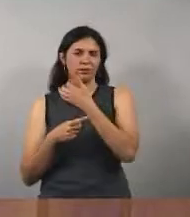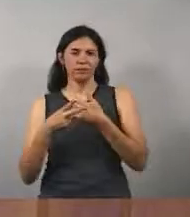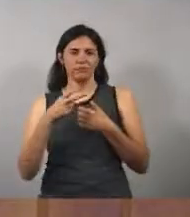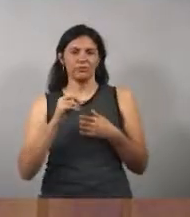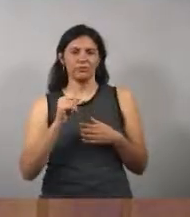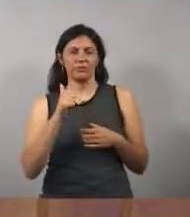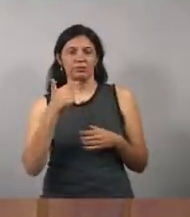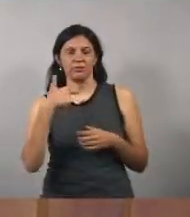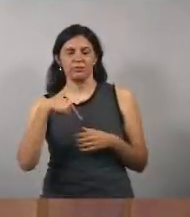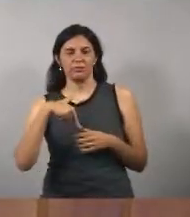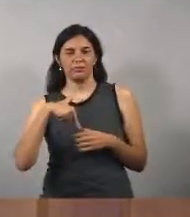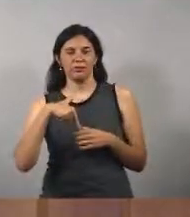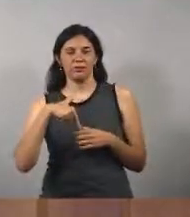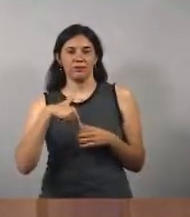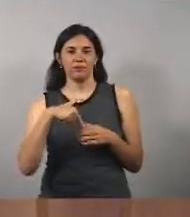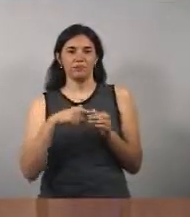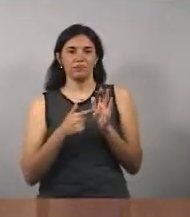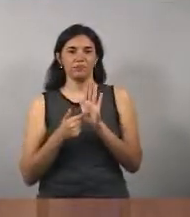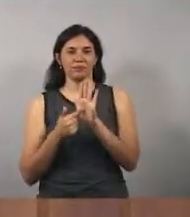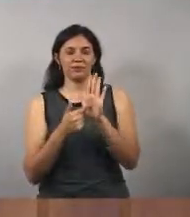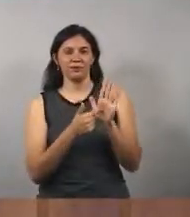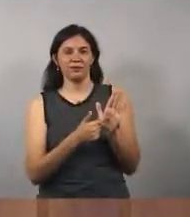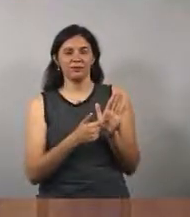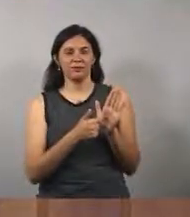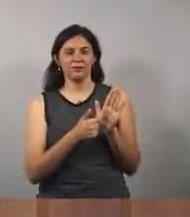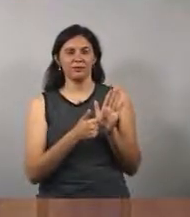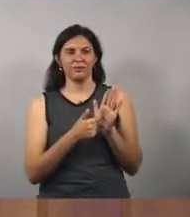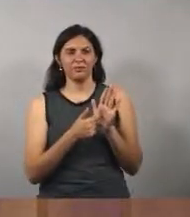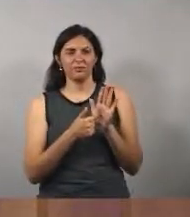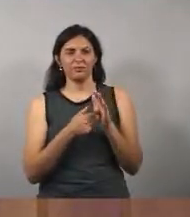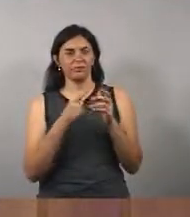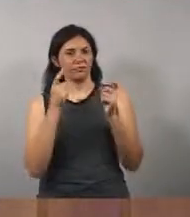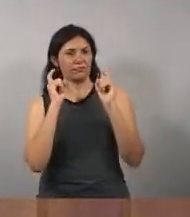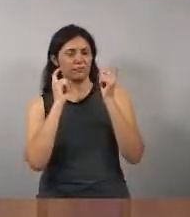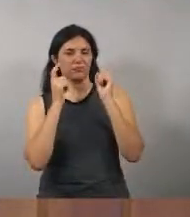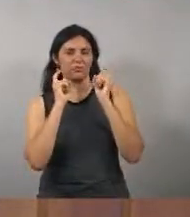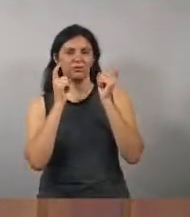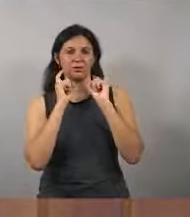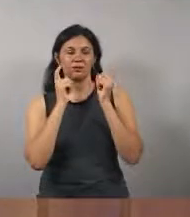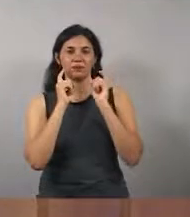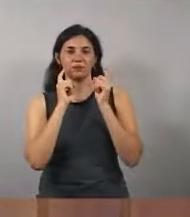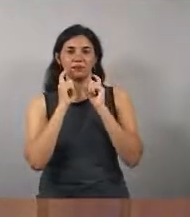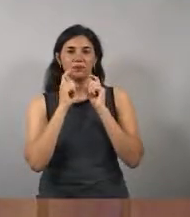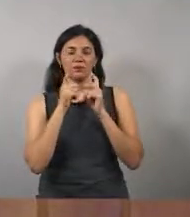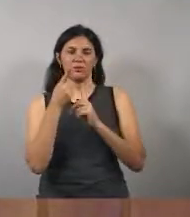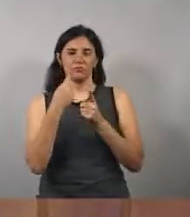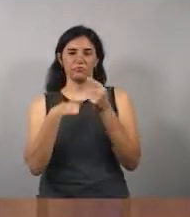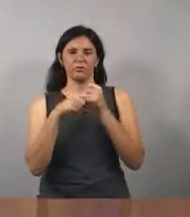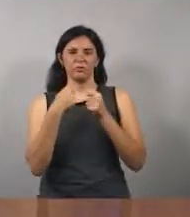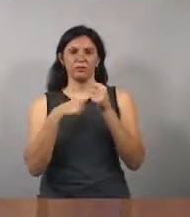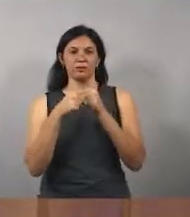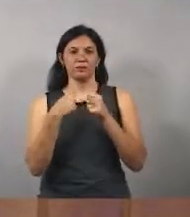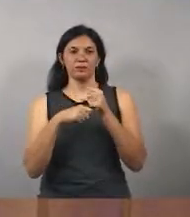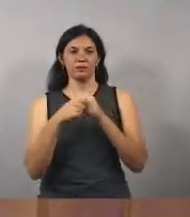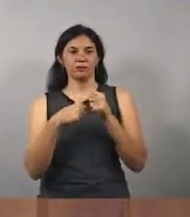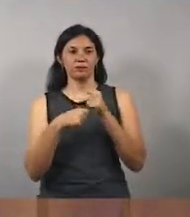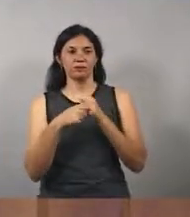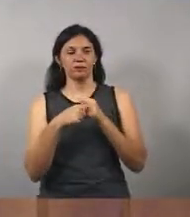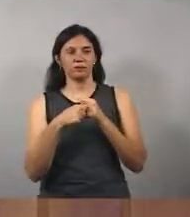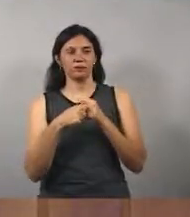2017 e foi apresentado nessa audiência pela administração que